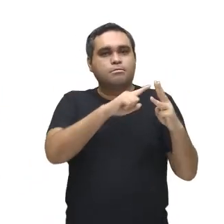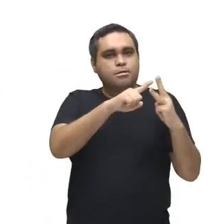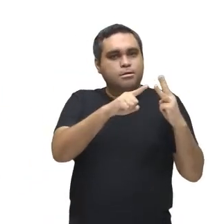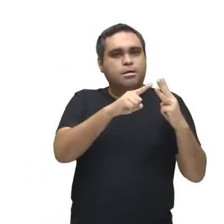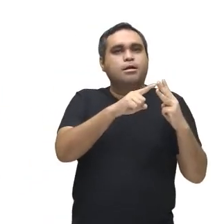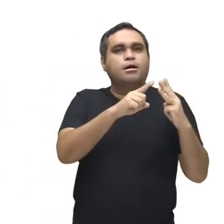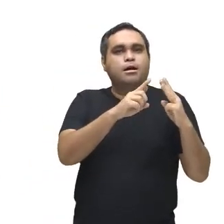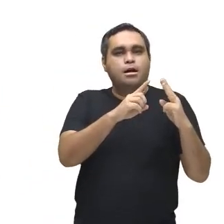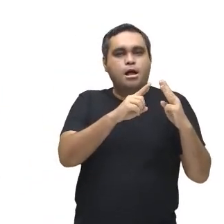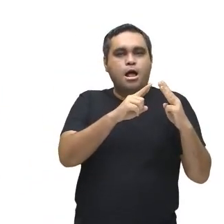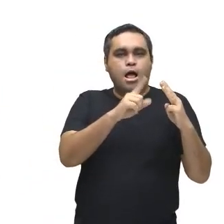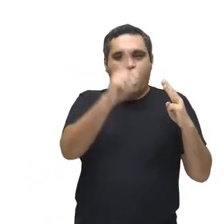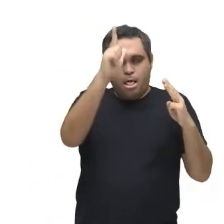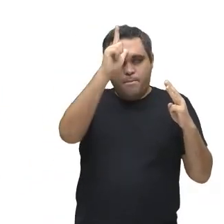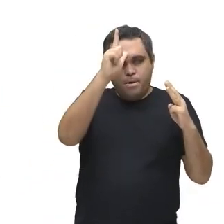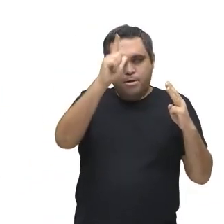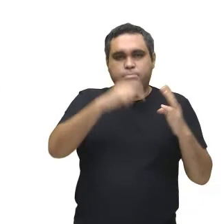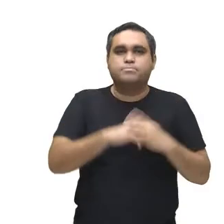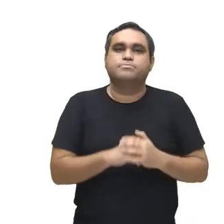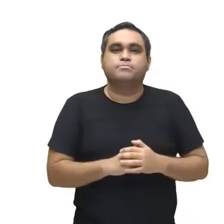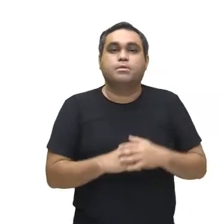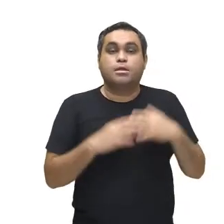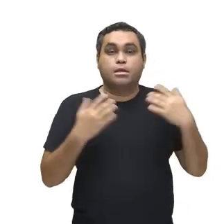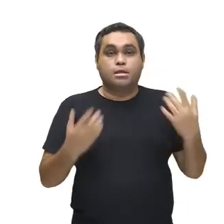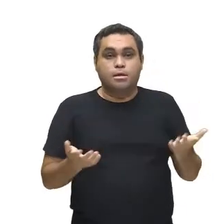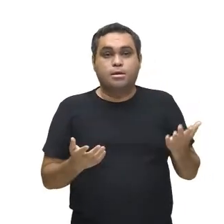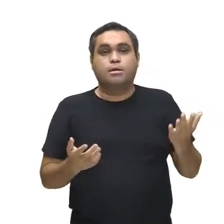efeito dominó. E isso levou,